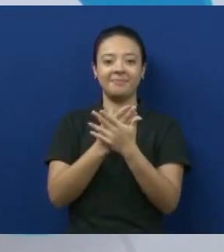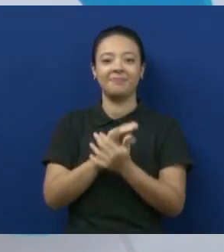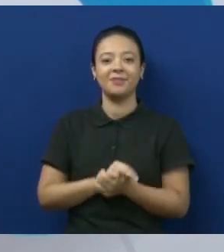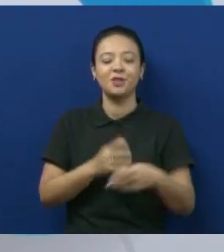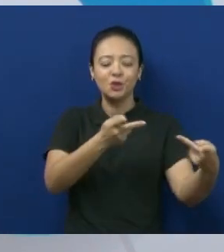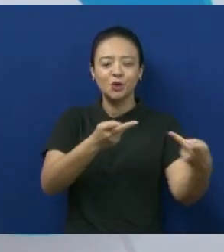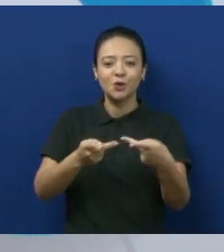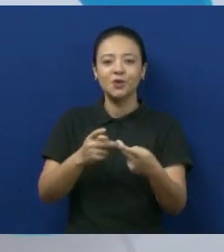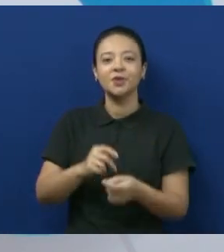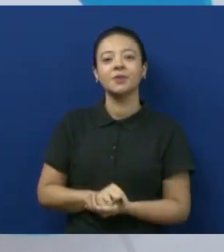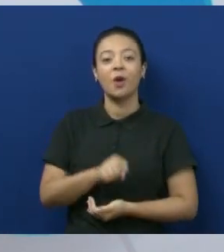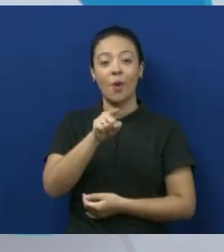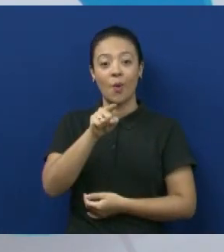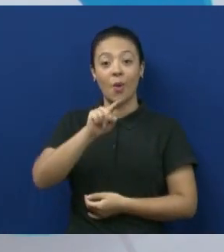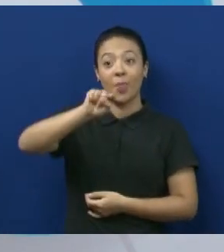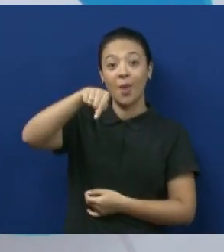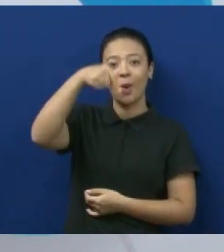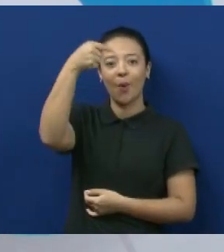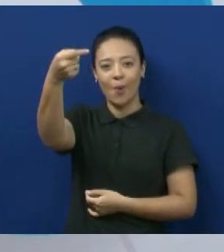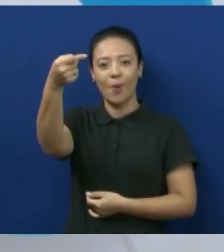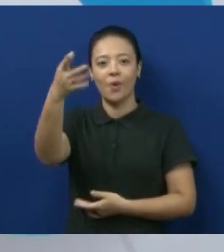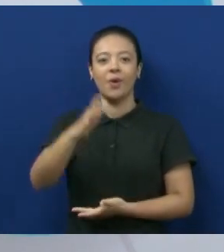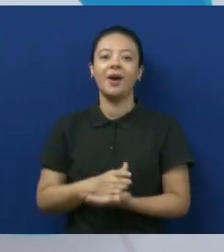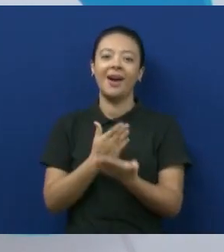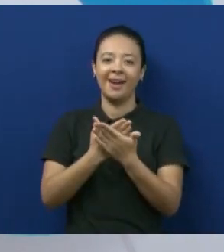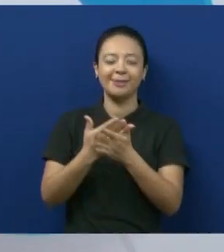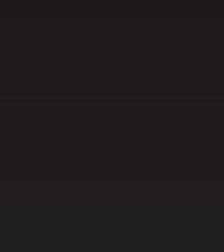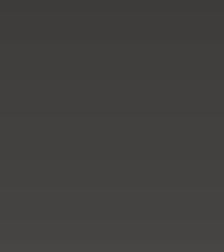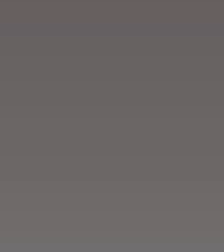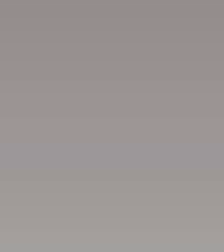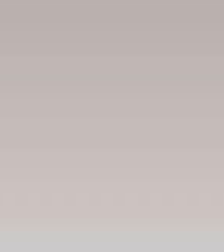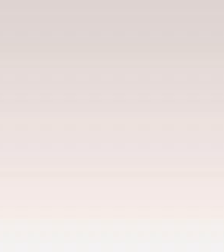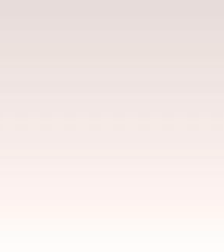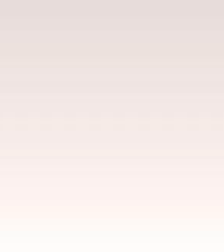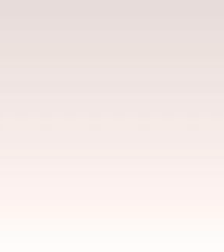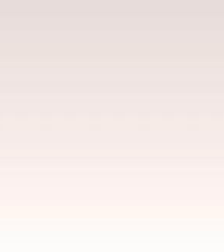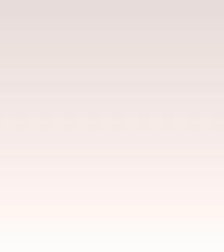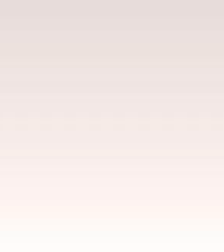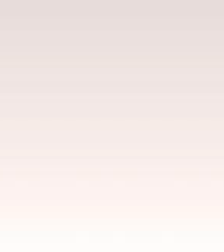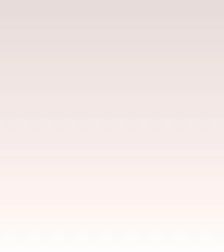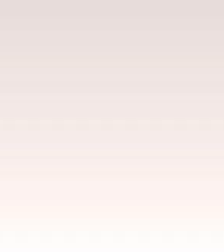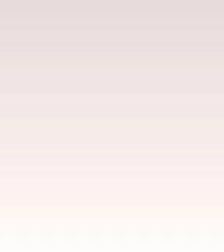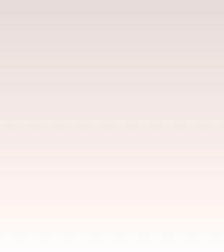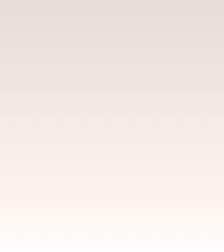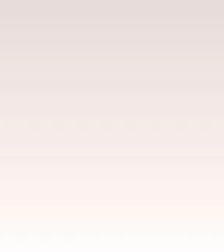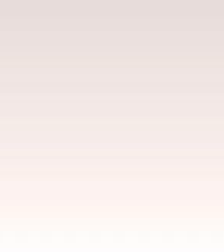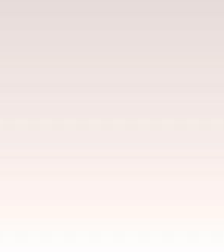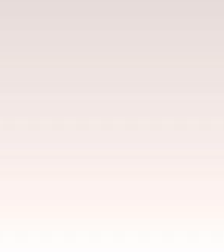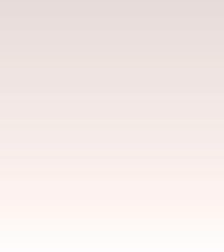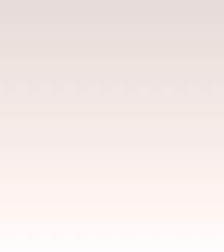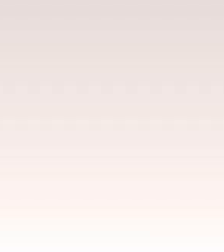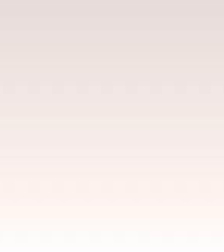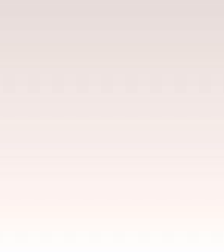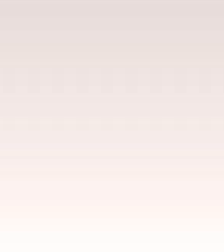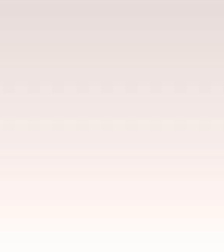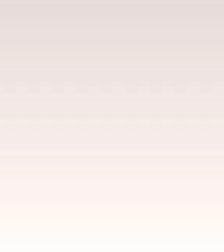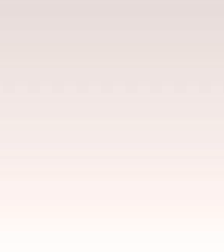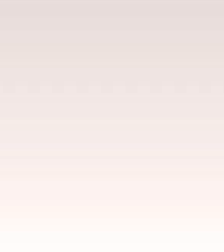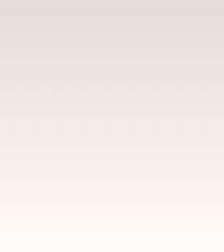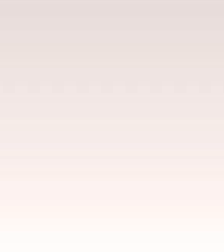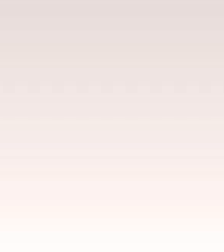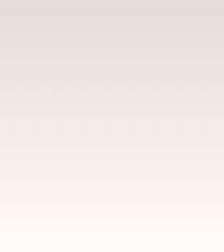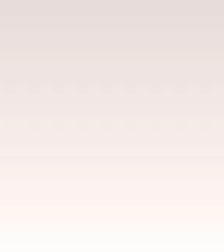por sujeito, verbo e complementos. Quando eu altero essa ordem da frase, eu utilizo a